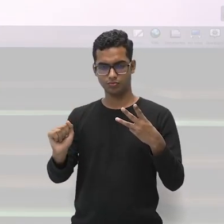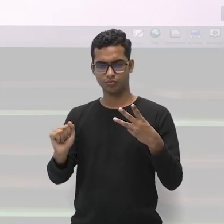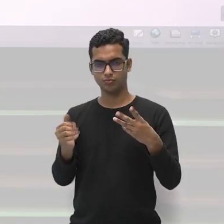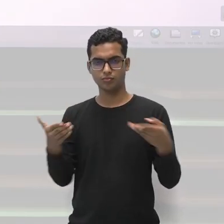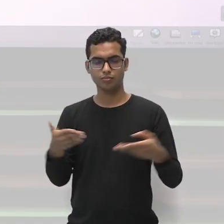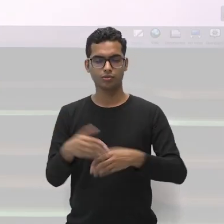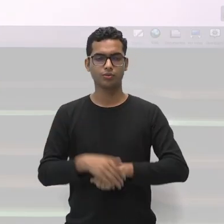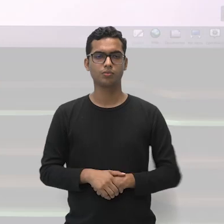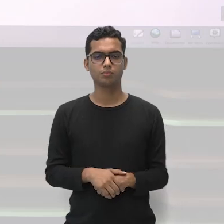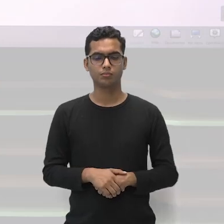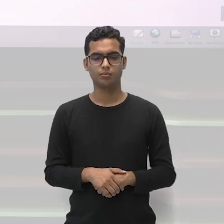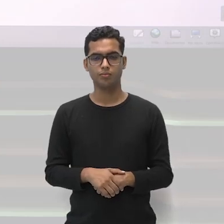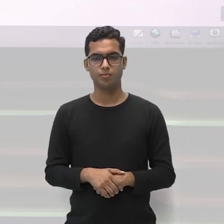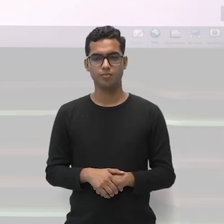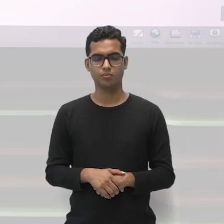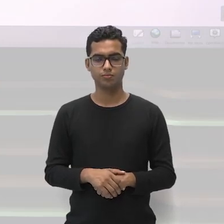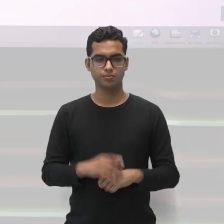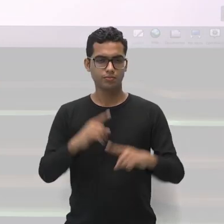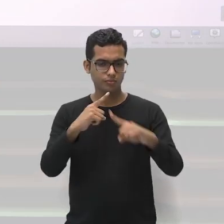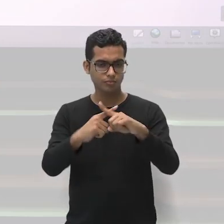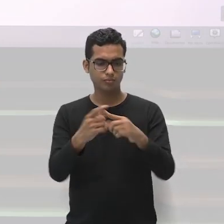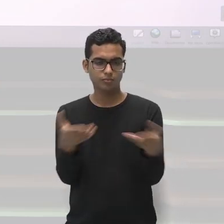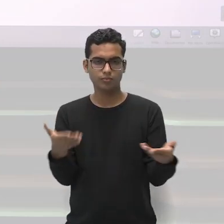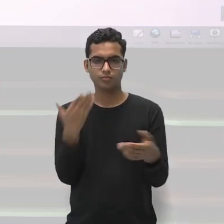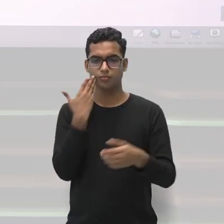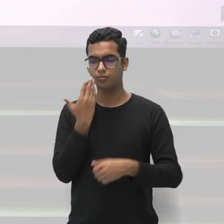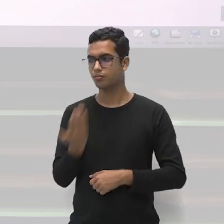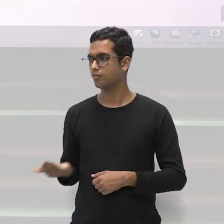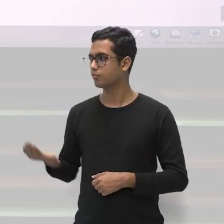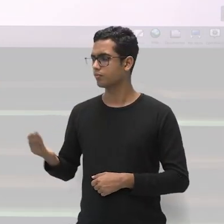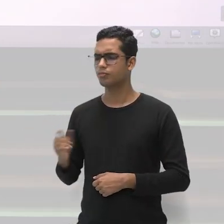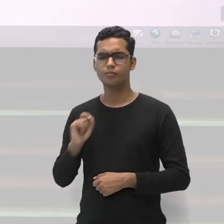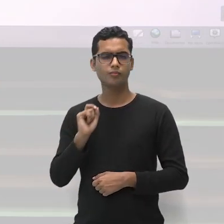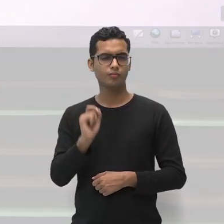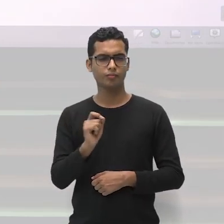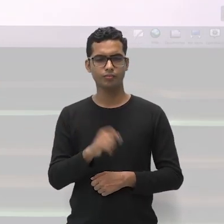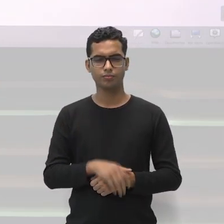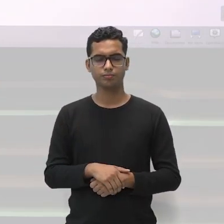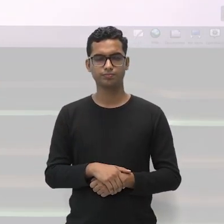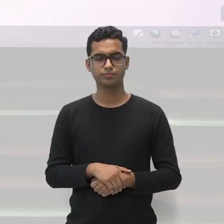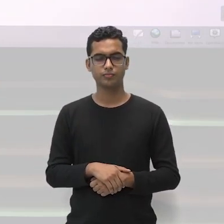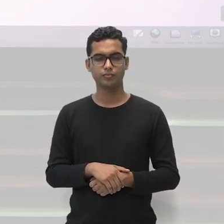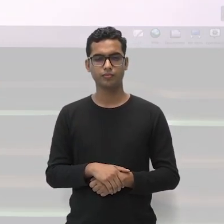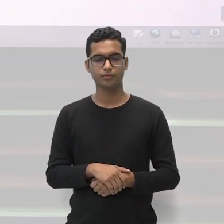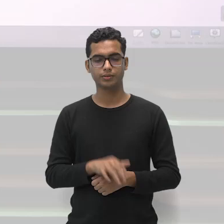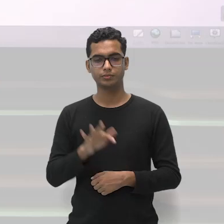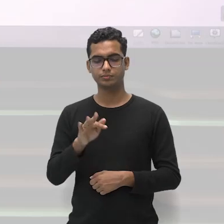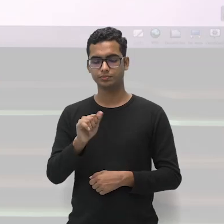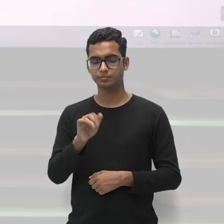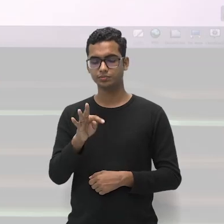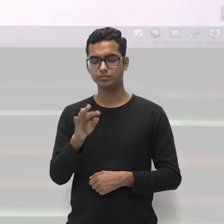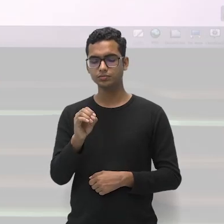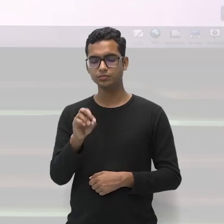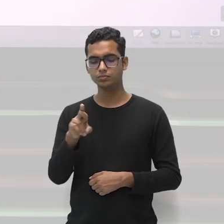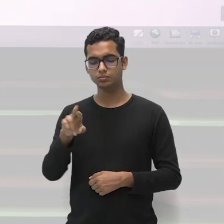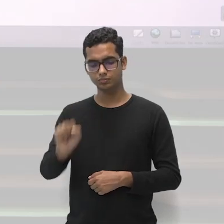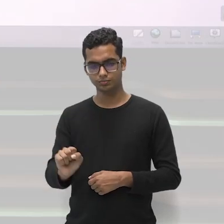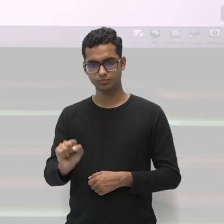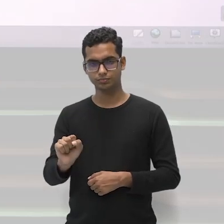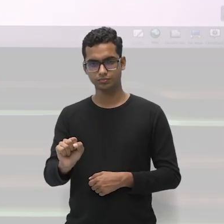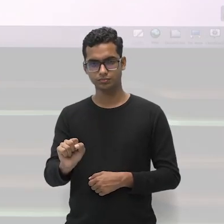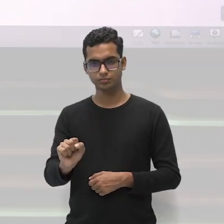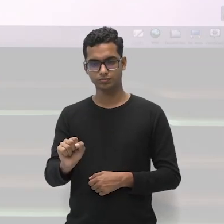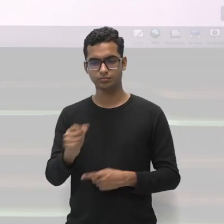nós vamos ter os fatores, são os números que estão sendo multiplicados. E o resultado dessa operação